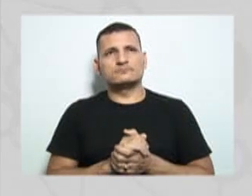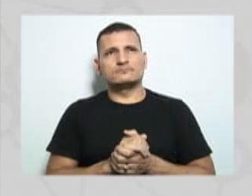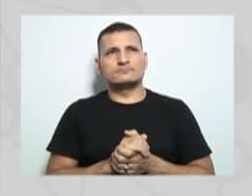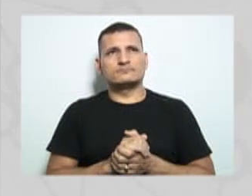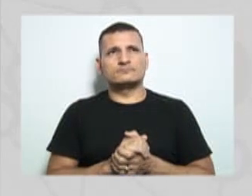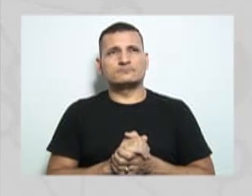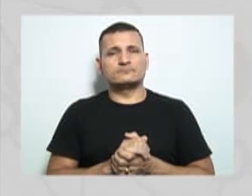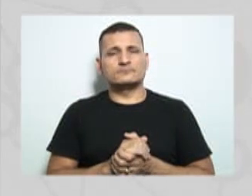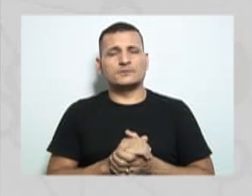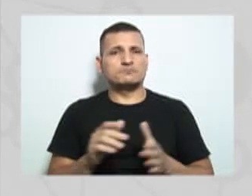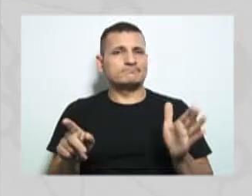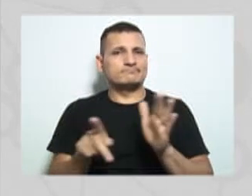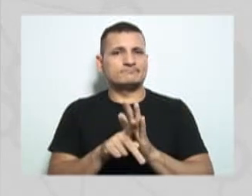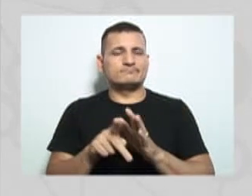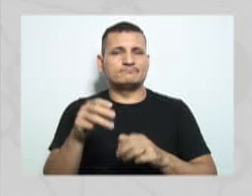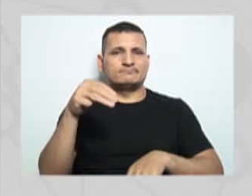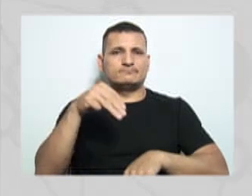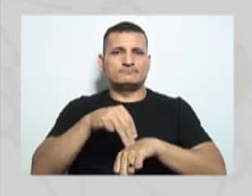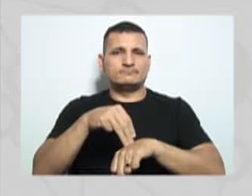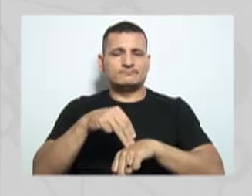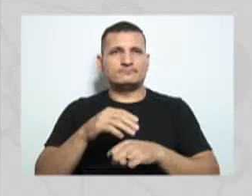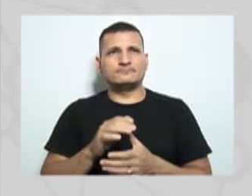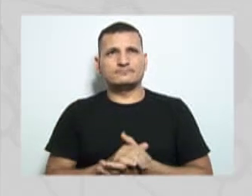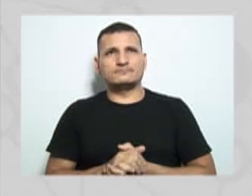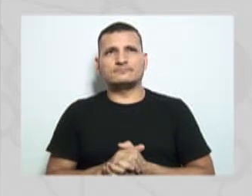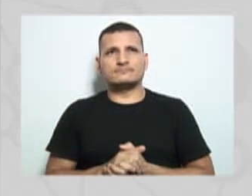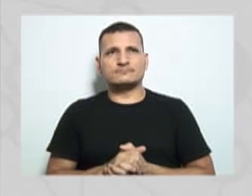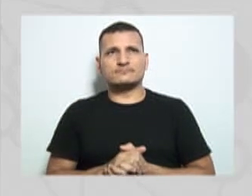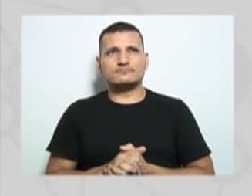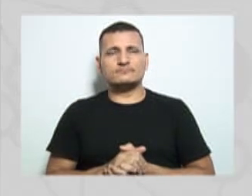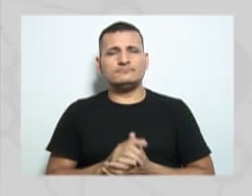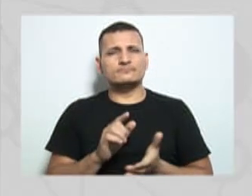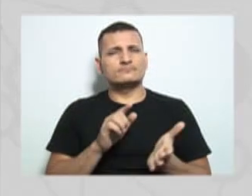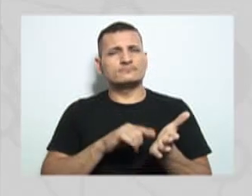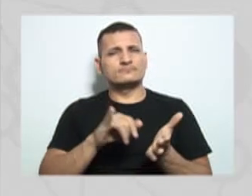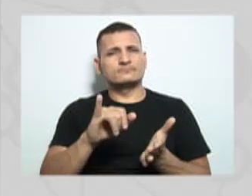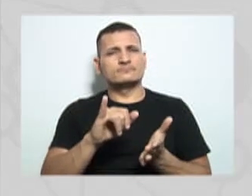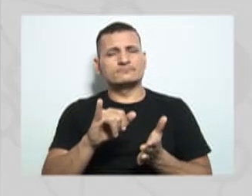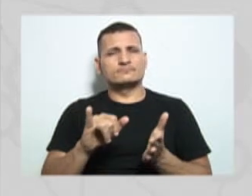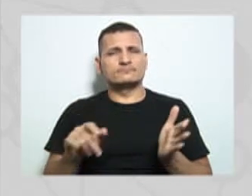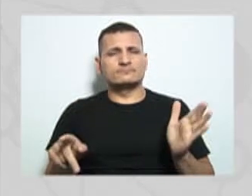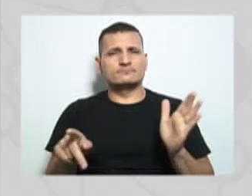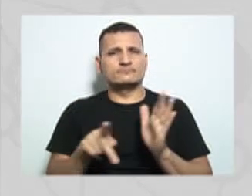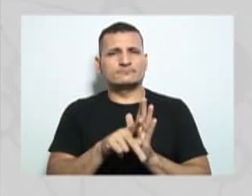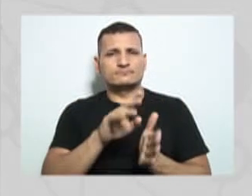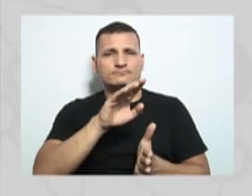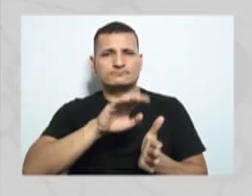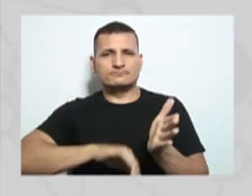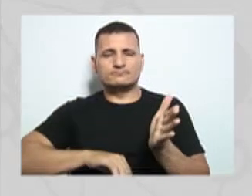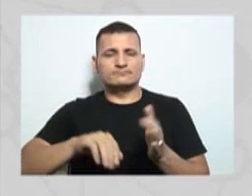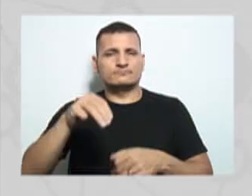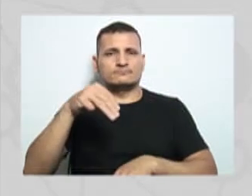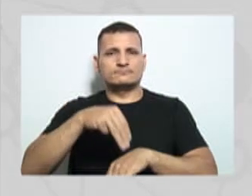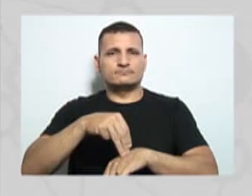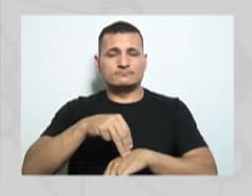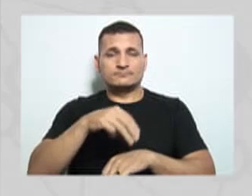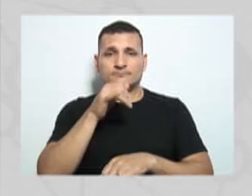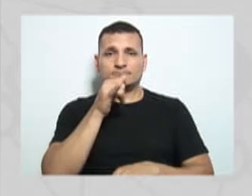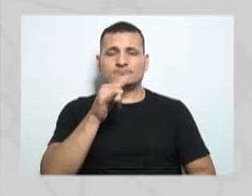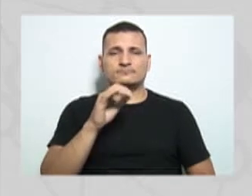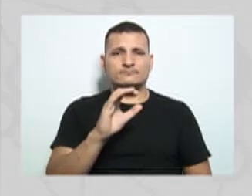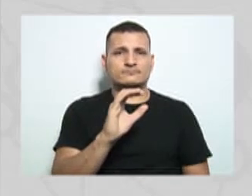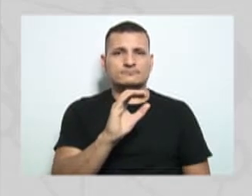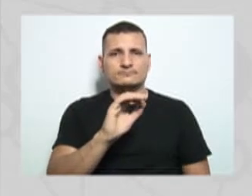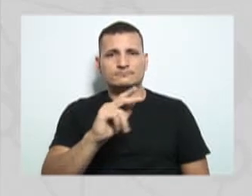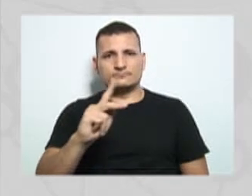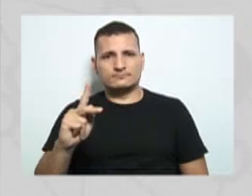é o municipal. A competência de tributar é dos municípios. Então, se a cooperativa for